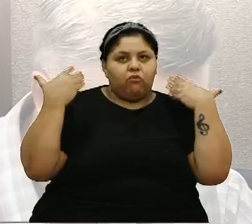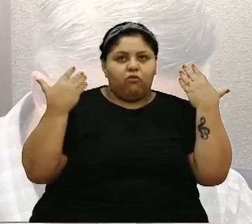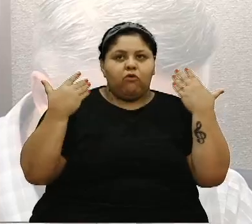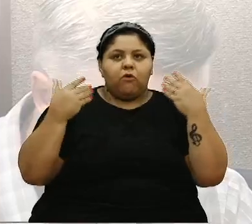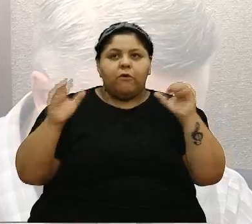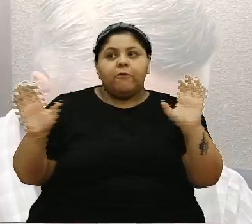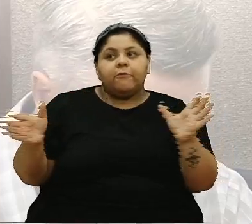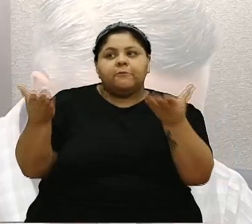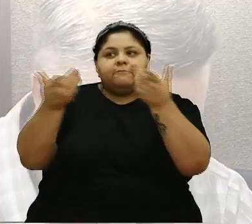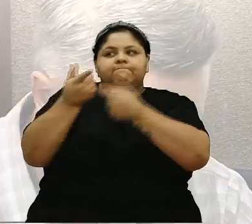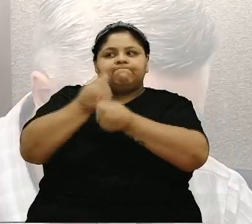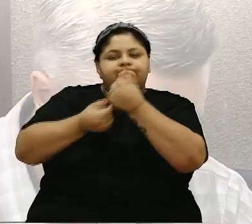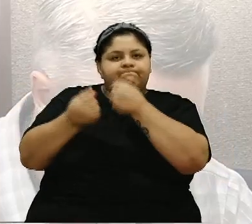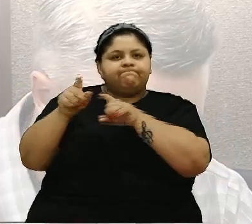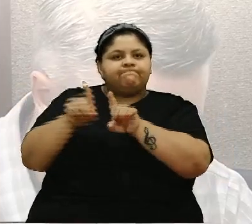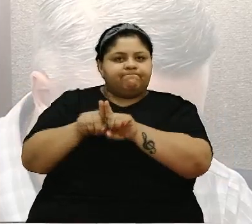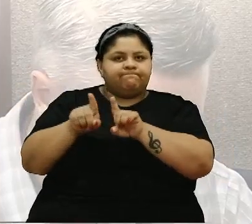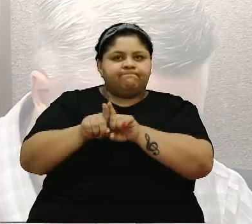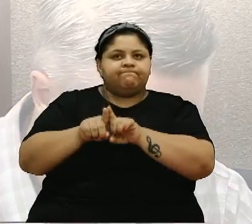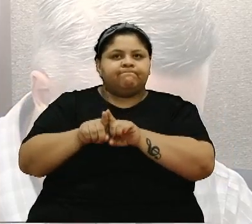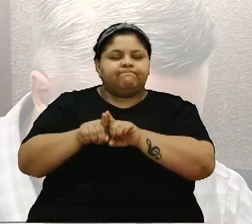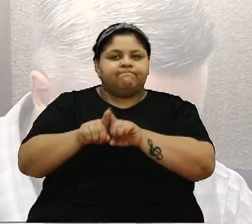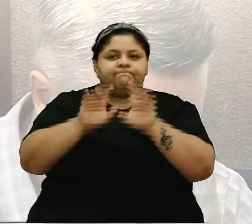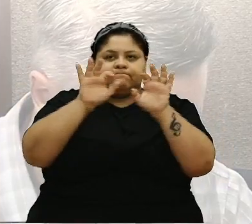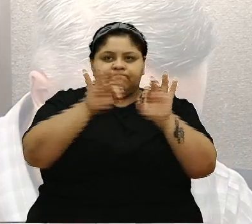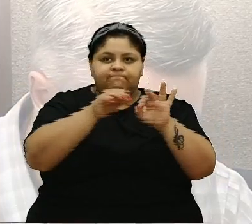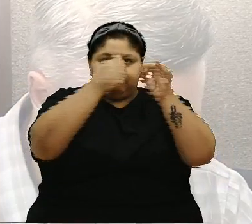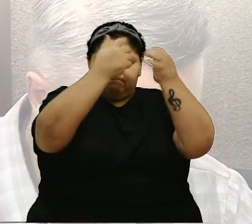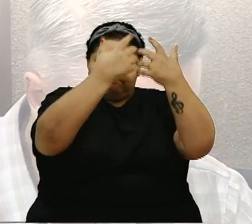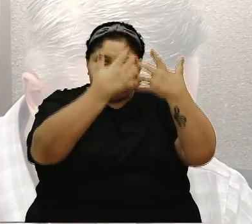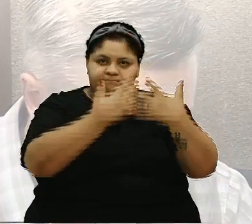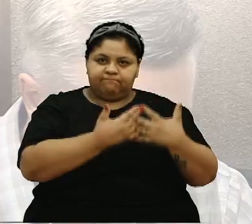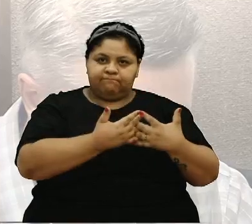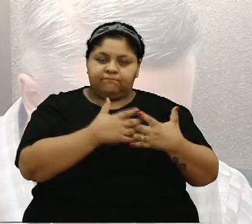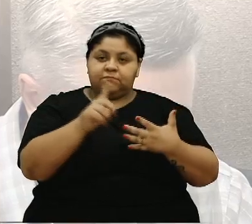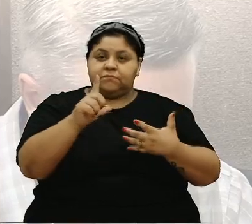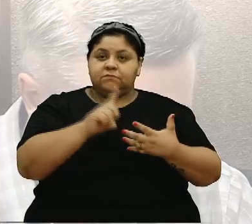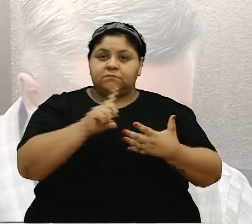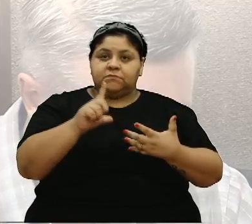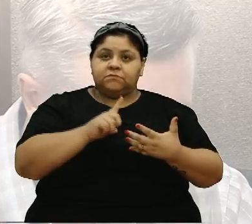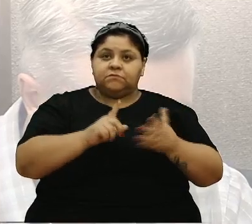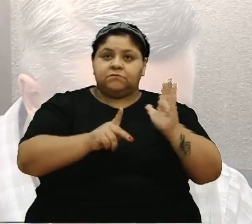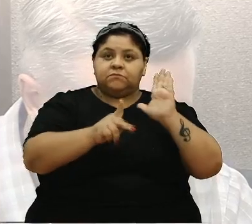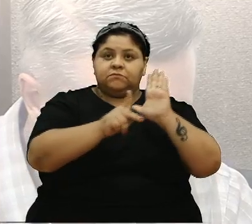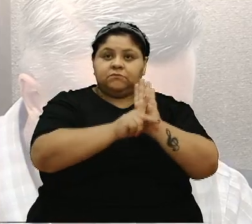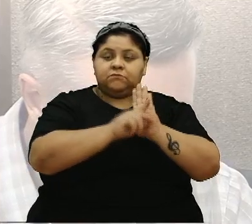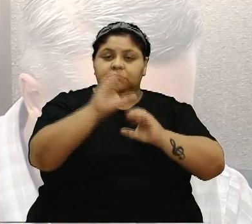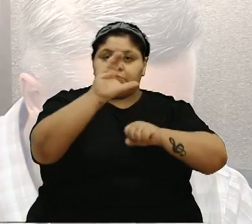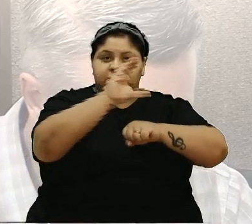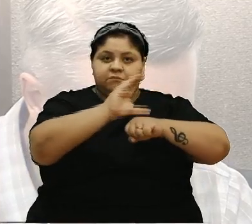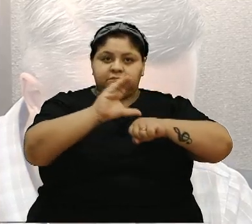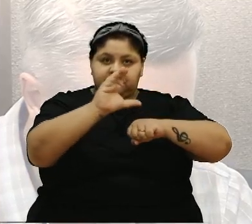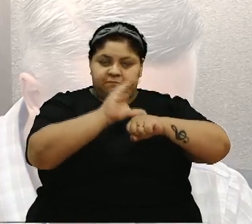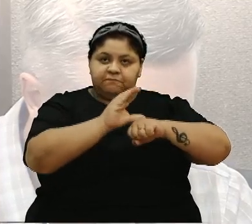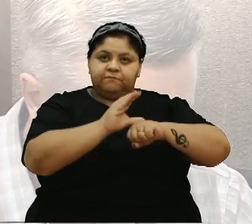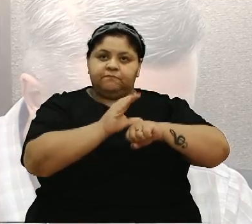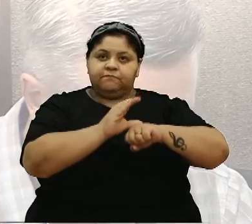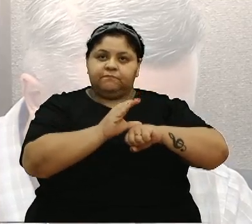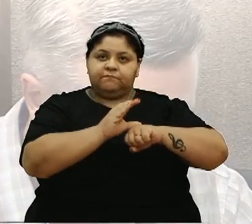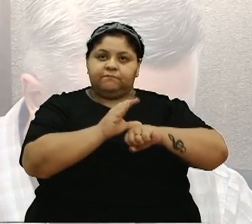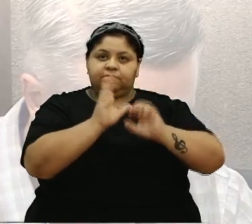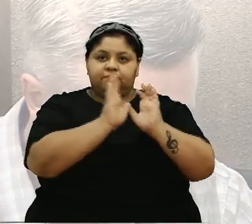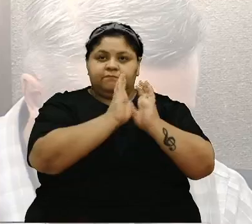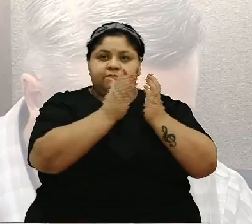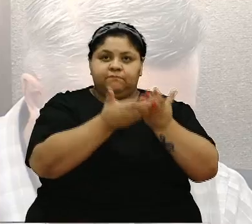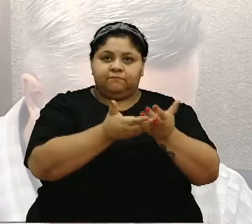estímulo para a economia. Por fim, diante do exposto e tendo em vista o parecer pela constitucionalidade da Comissão